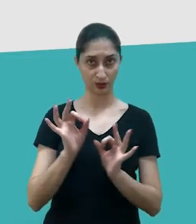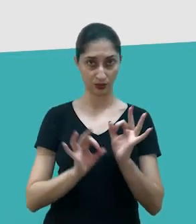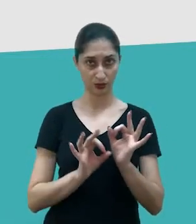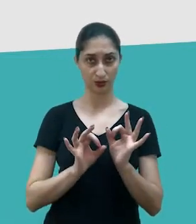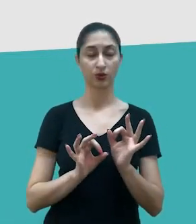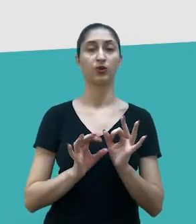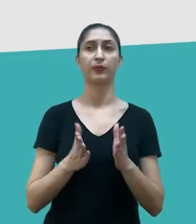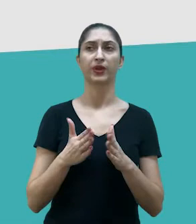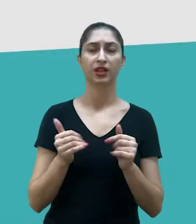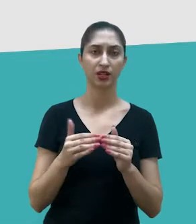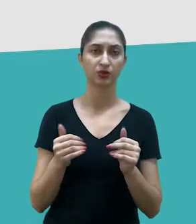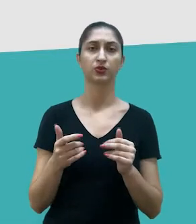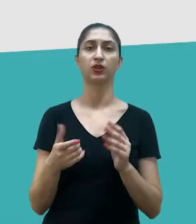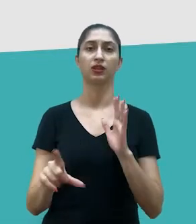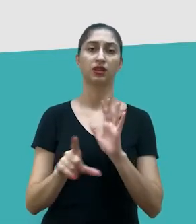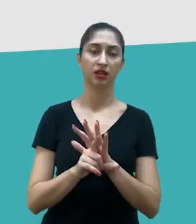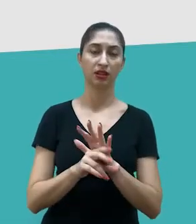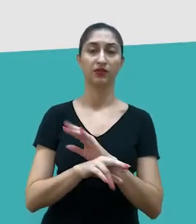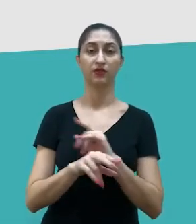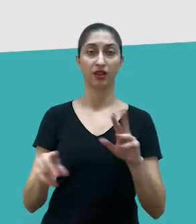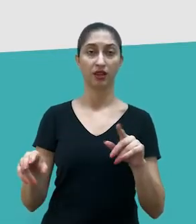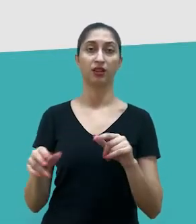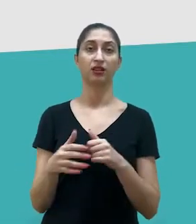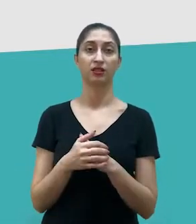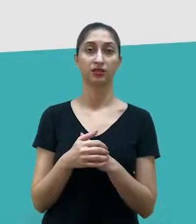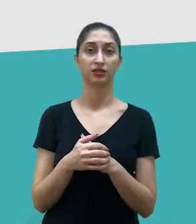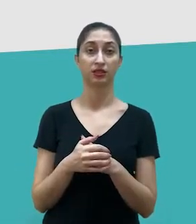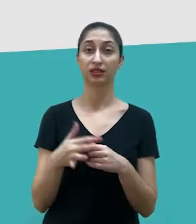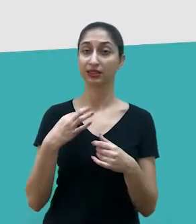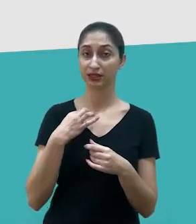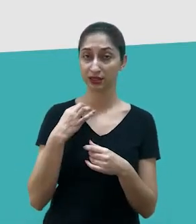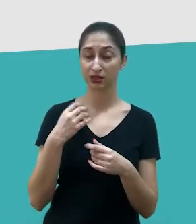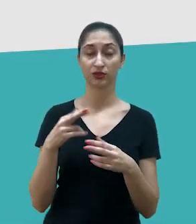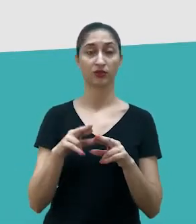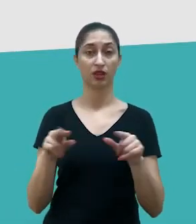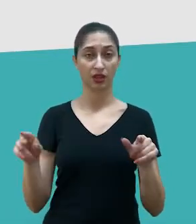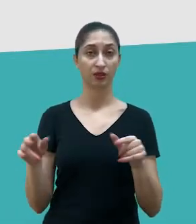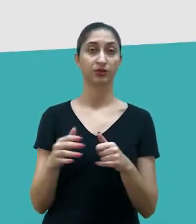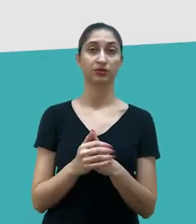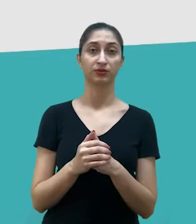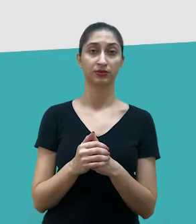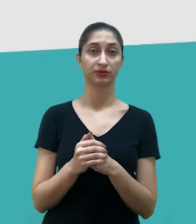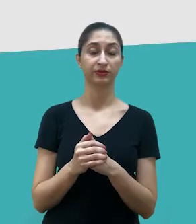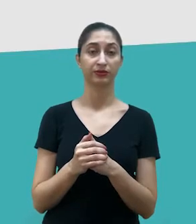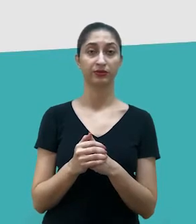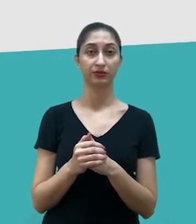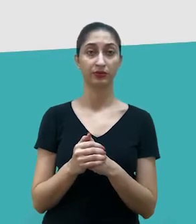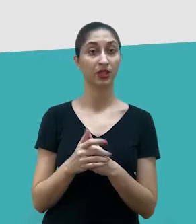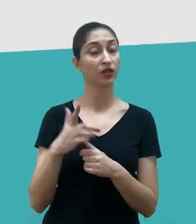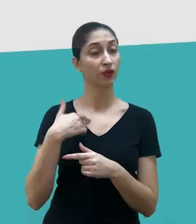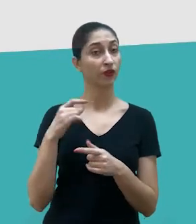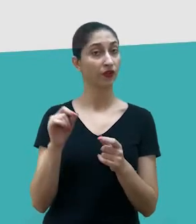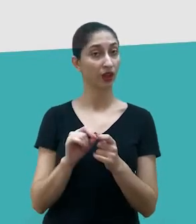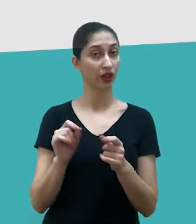cobro leis, legislações, tecidos, materiais, eu vou fazendo